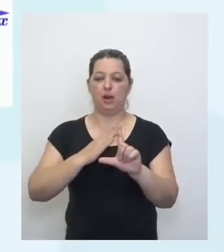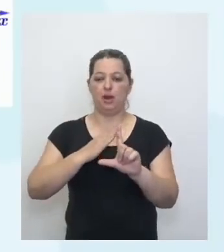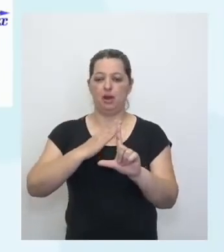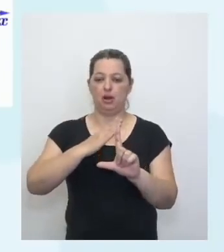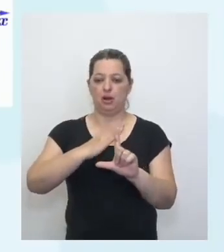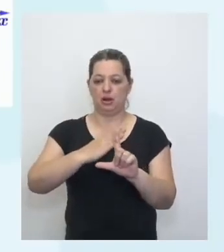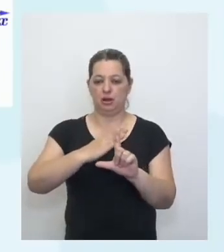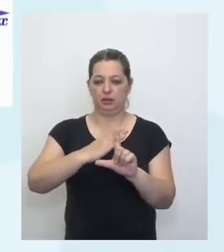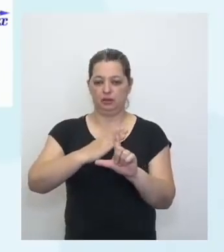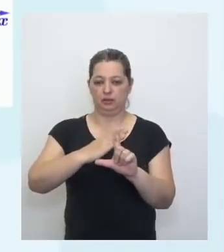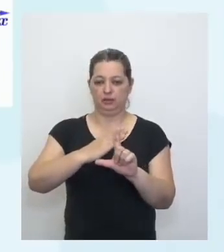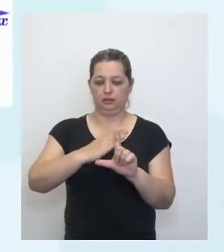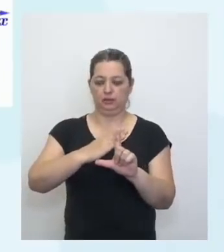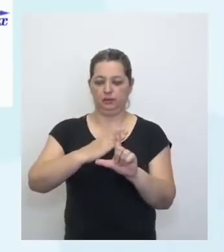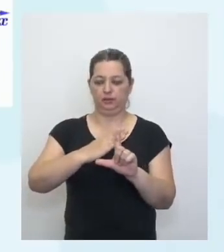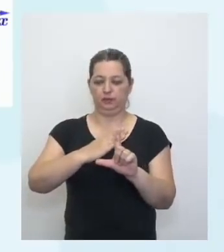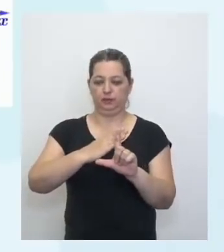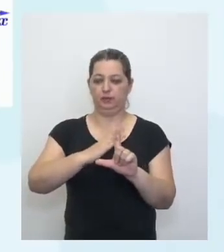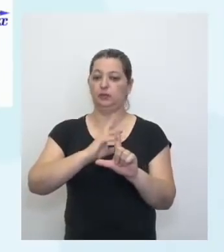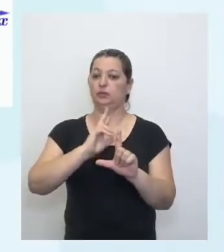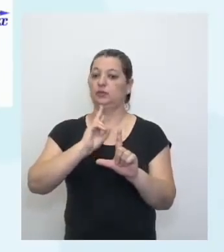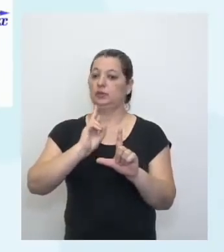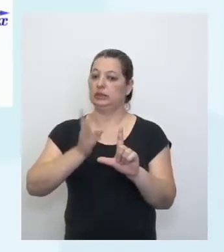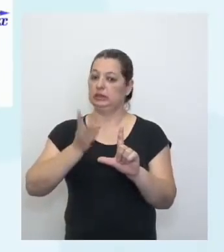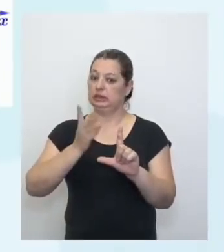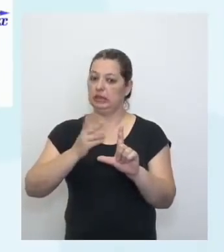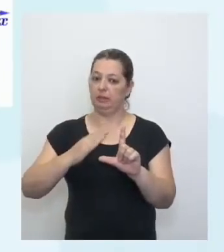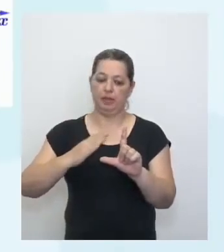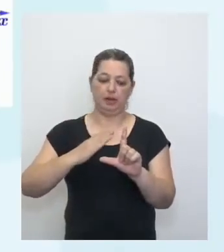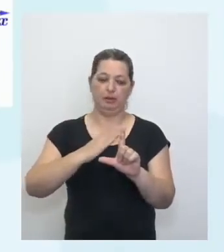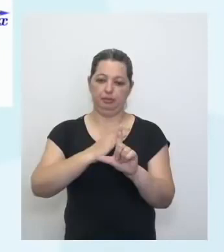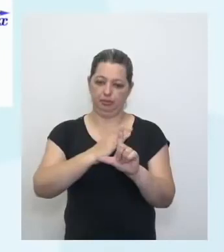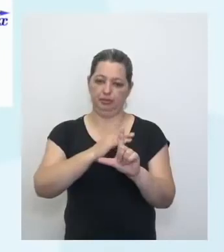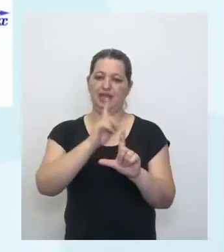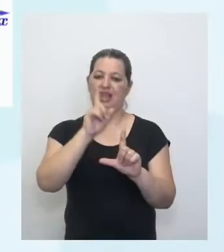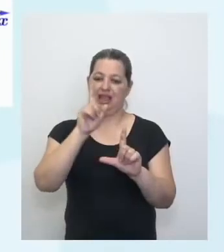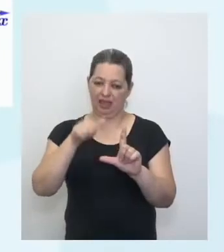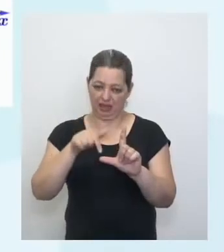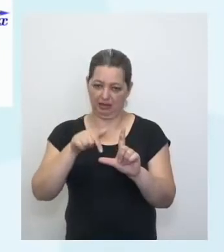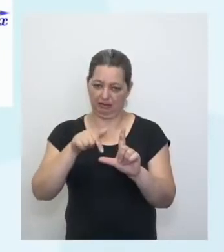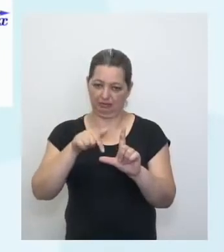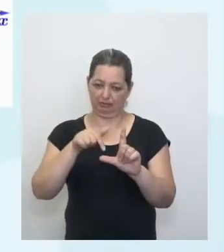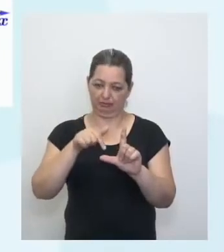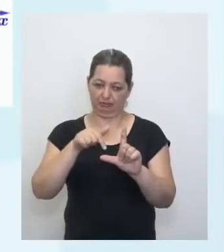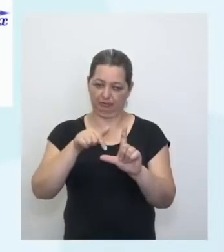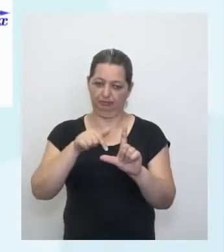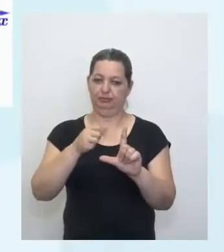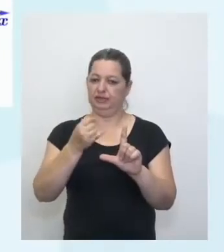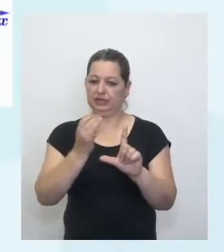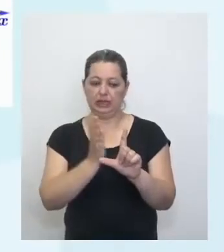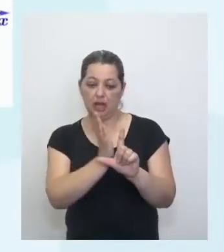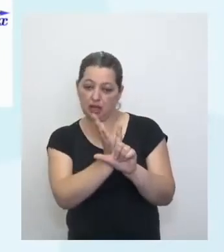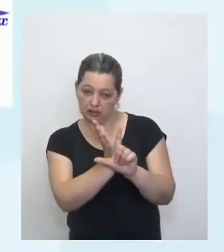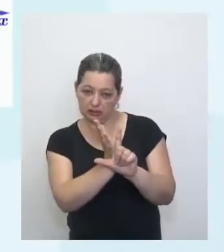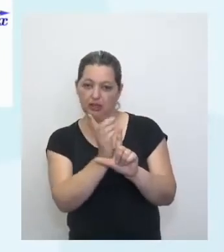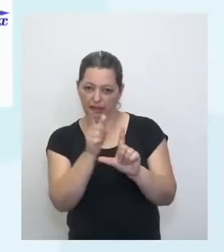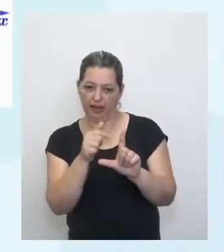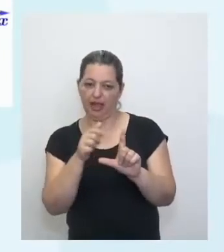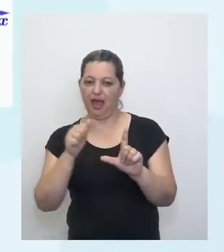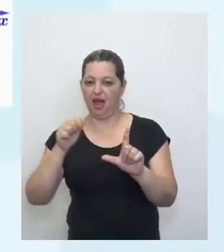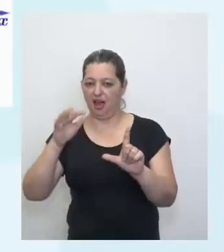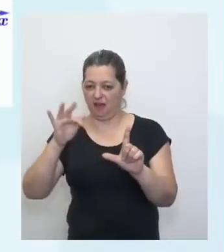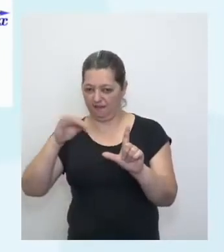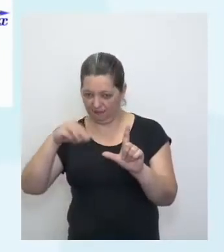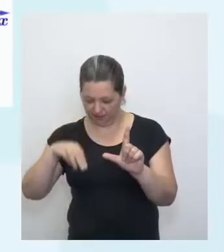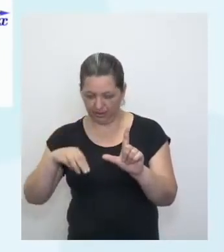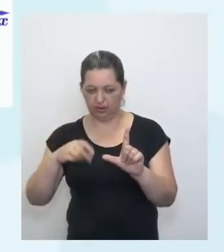na origem. Ah, então toda vez que passa na origem é linear, toda vez que não passa é afim. E quando é constante é